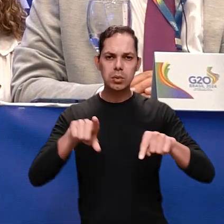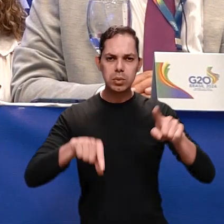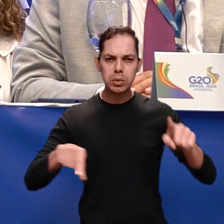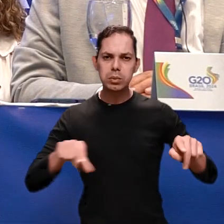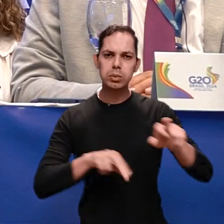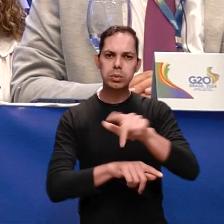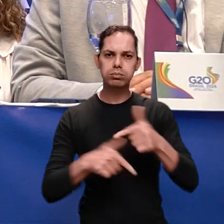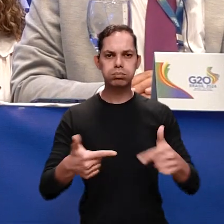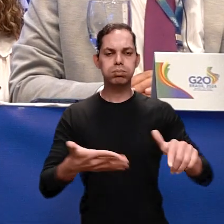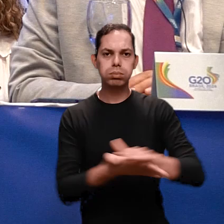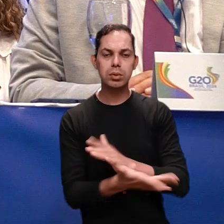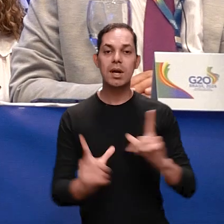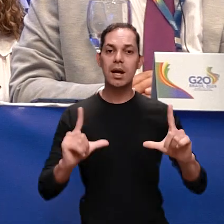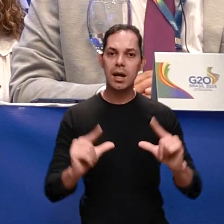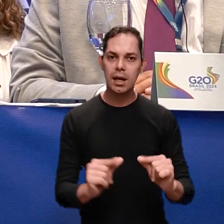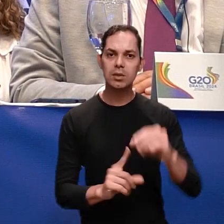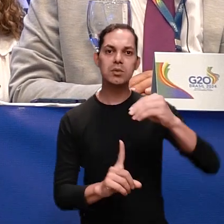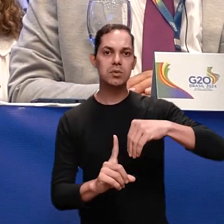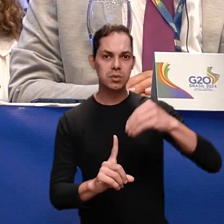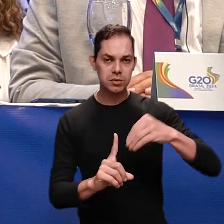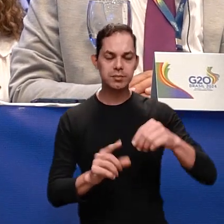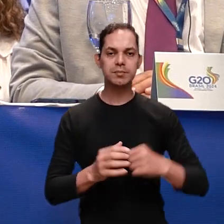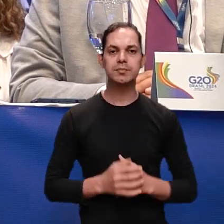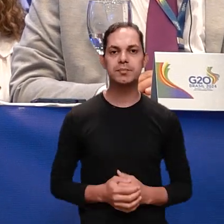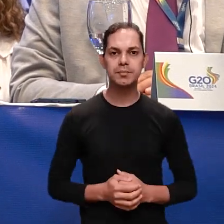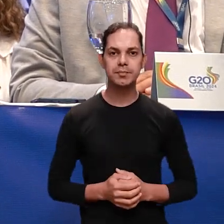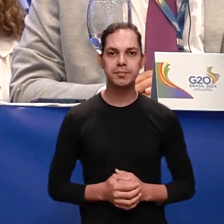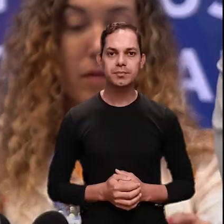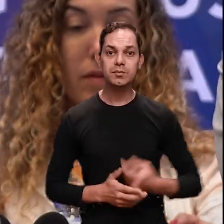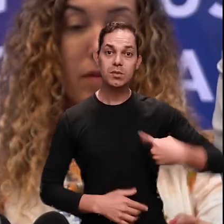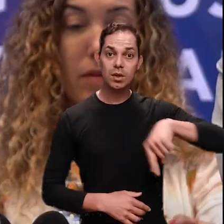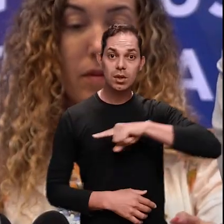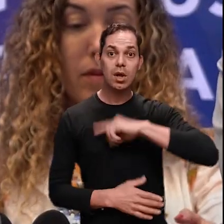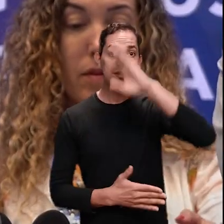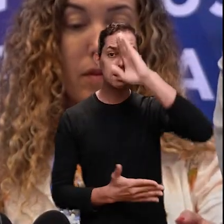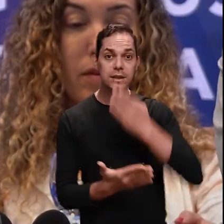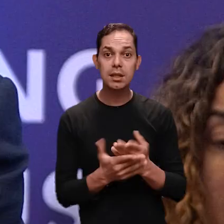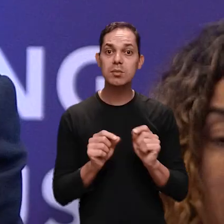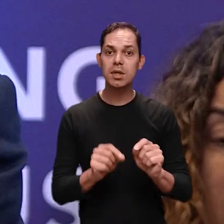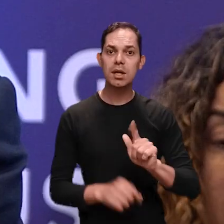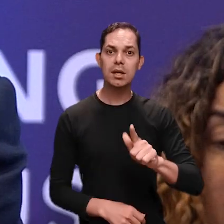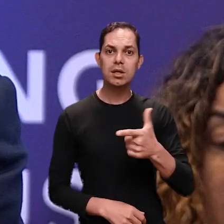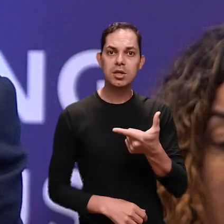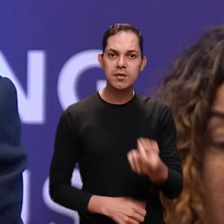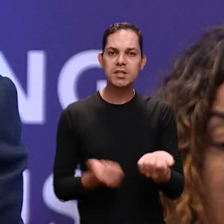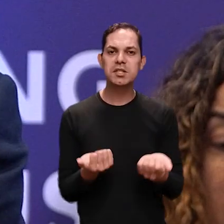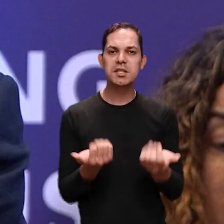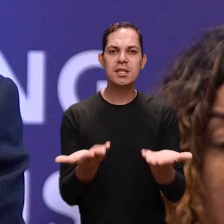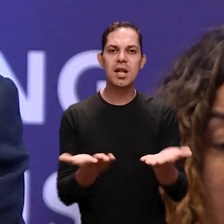as desigualdades para reduzir as vulnerabilidades. Acreditamos que o